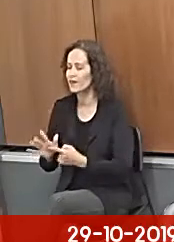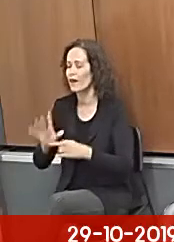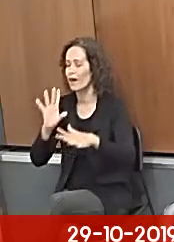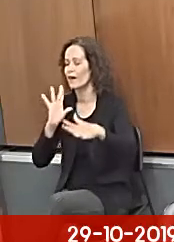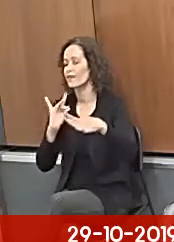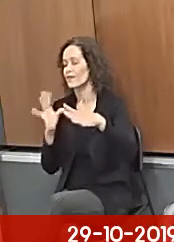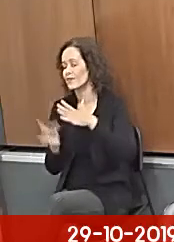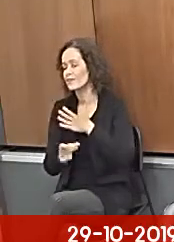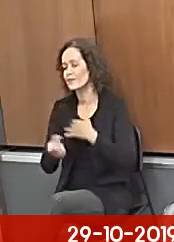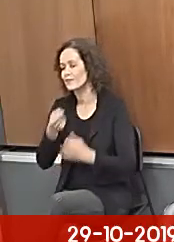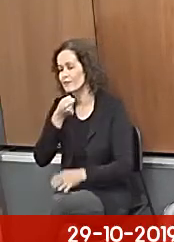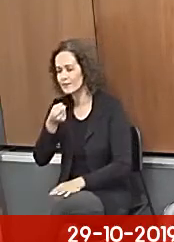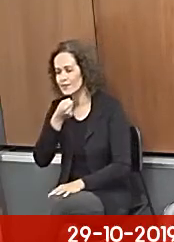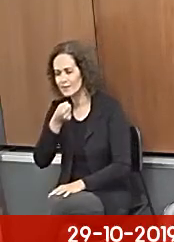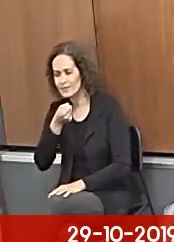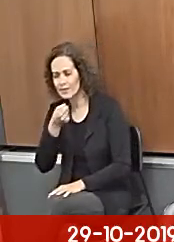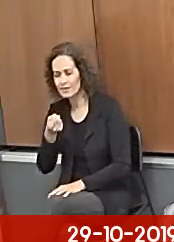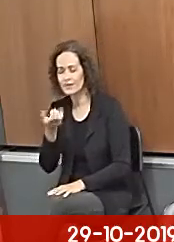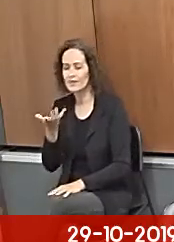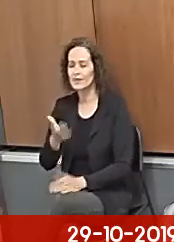algumas entrevistas,